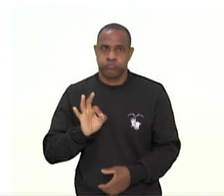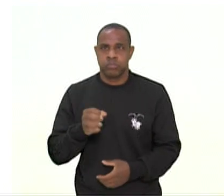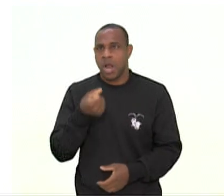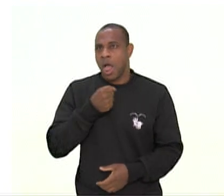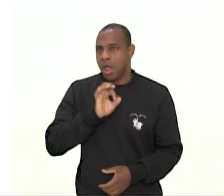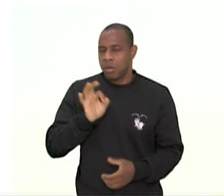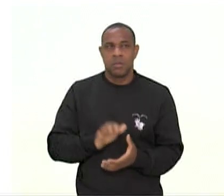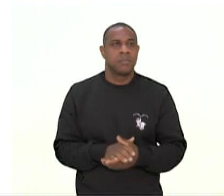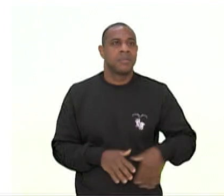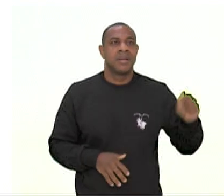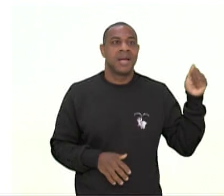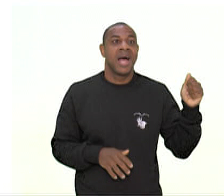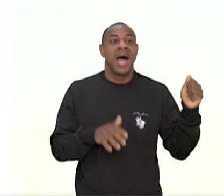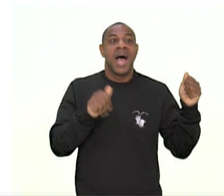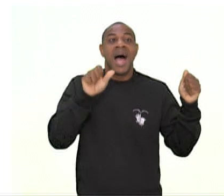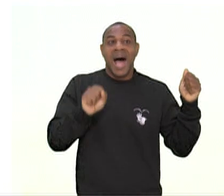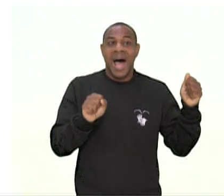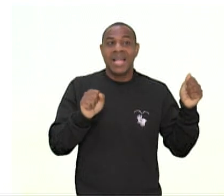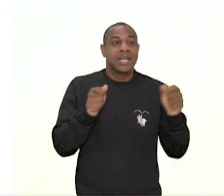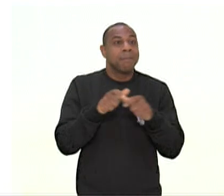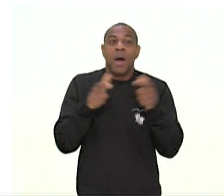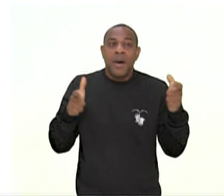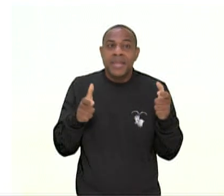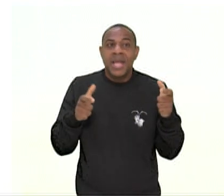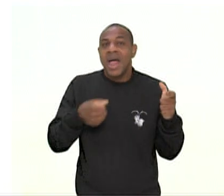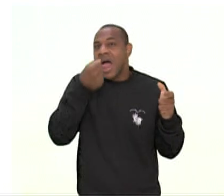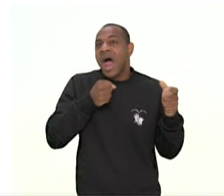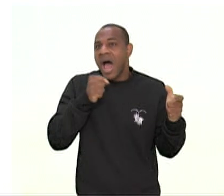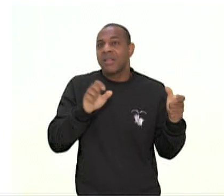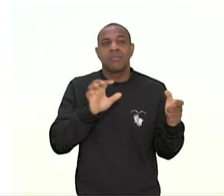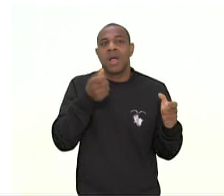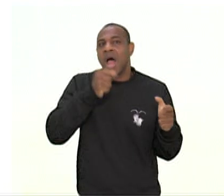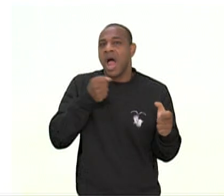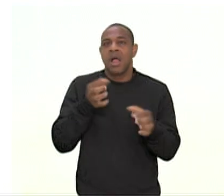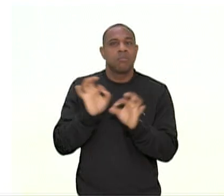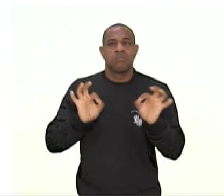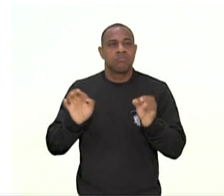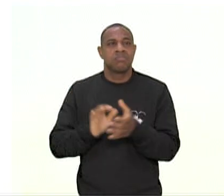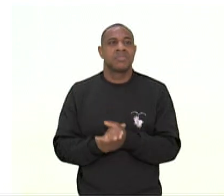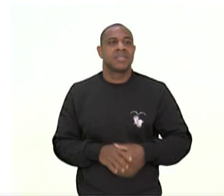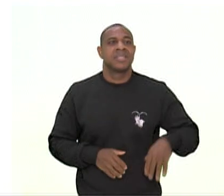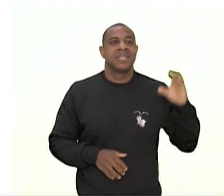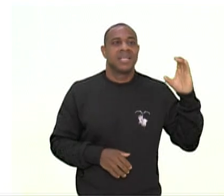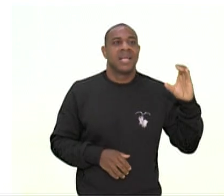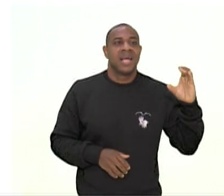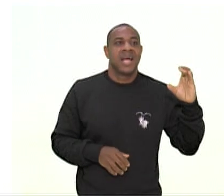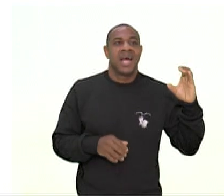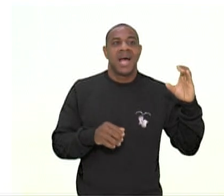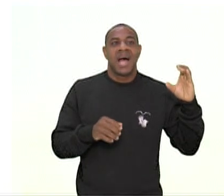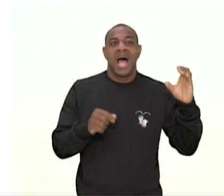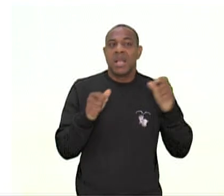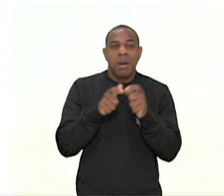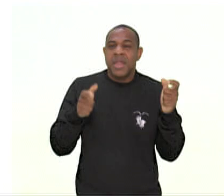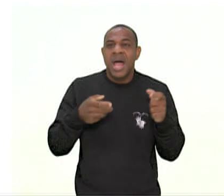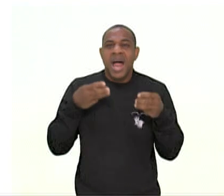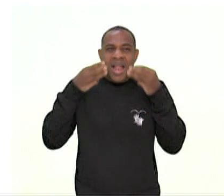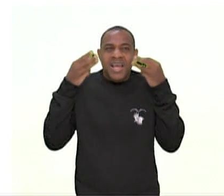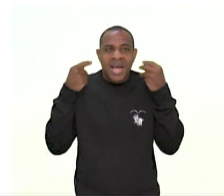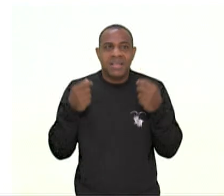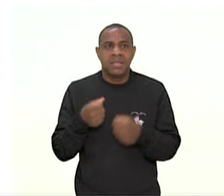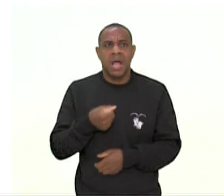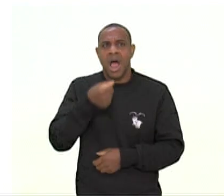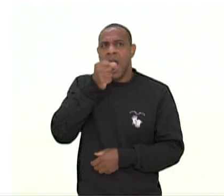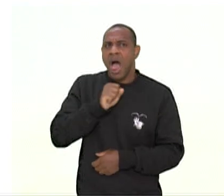B. As maiorias dos gatos não tomam sorvete. Letra C. As maiorias dos gatos não